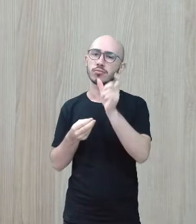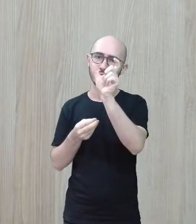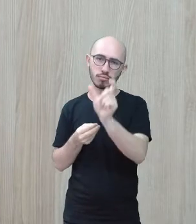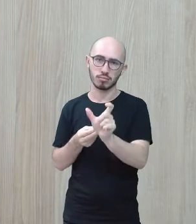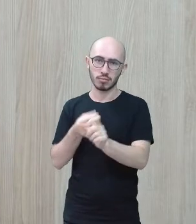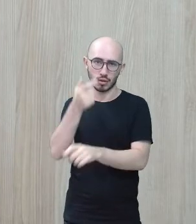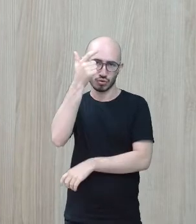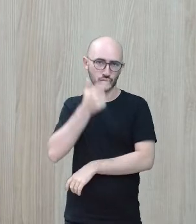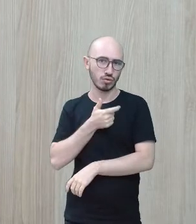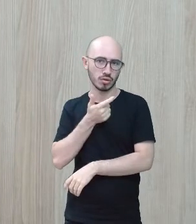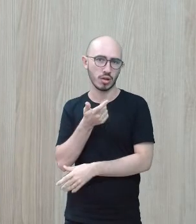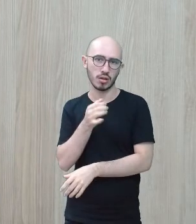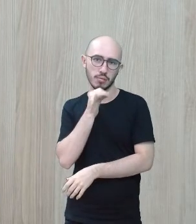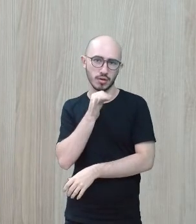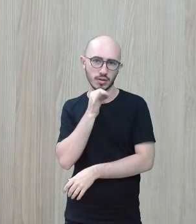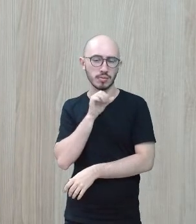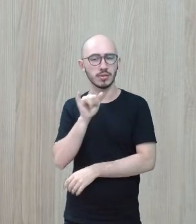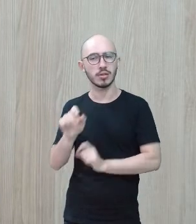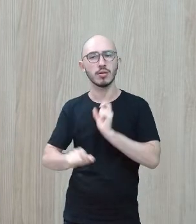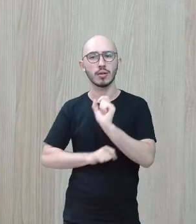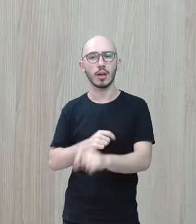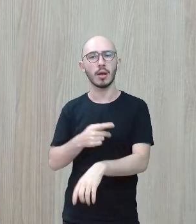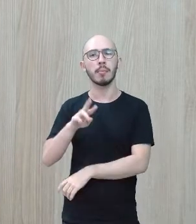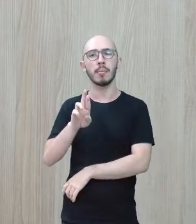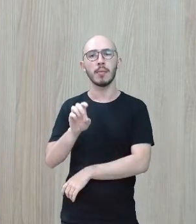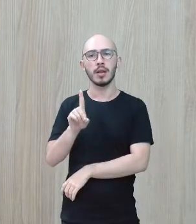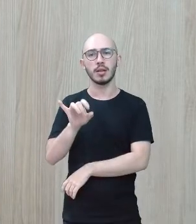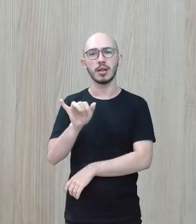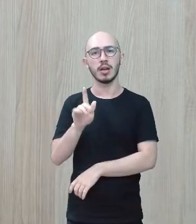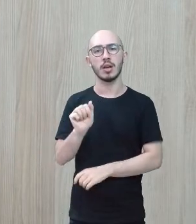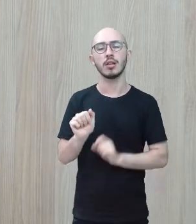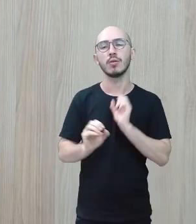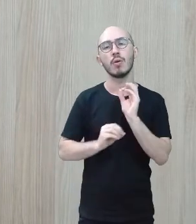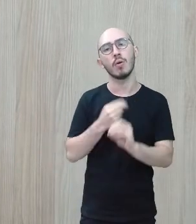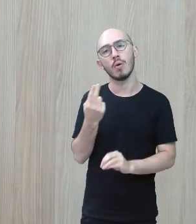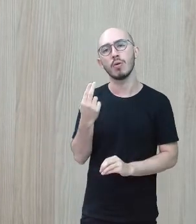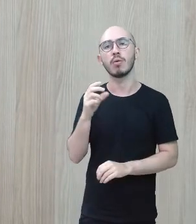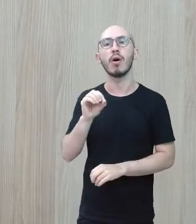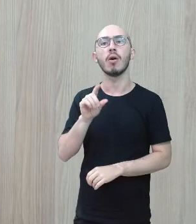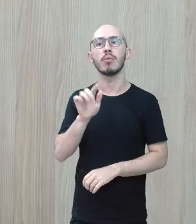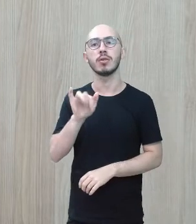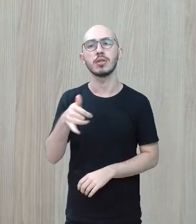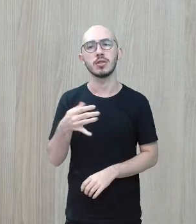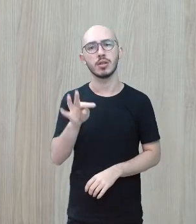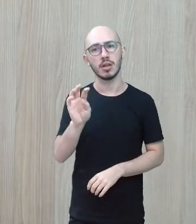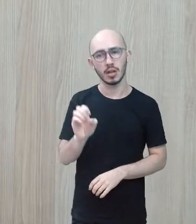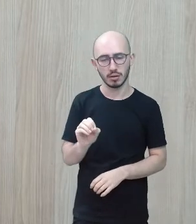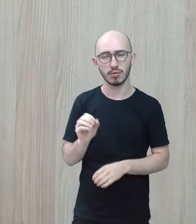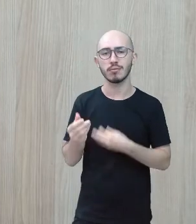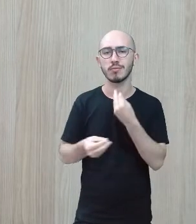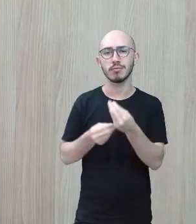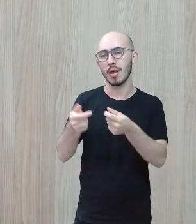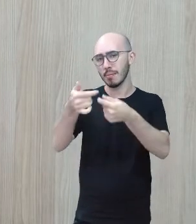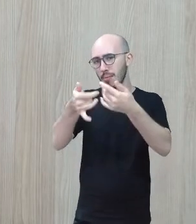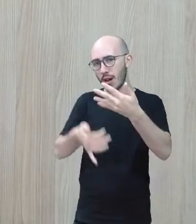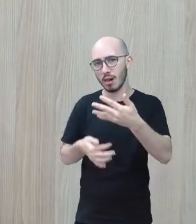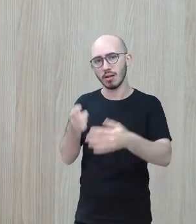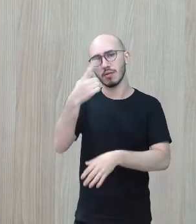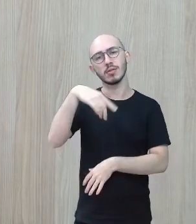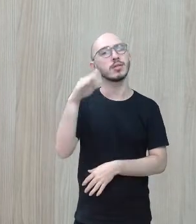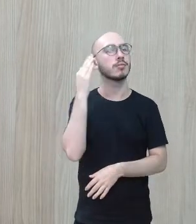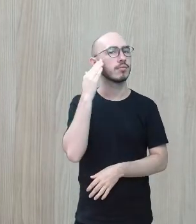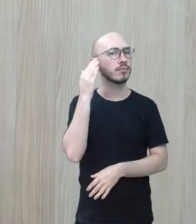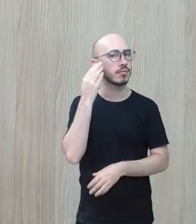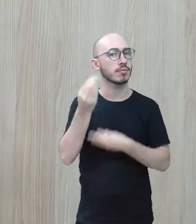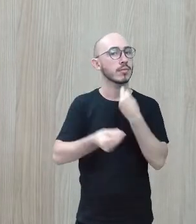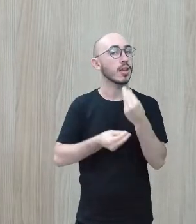Por exemplo, se é um predicado, se é um objeto direto, se é um objeto indireto. Tá certo? Eu espero que tenha aí, vocês consigam